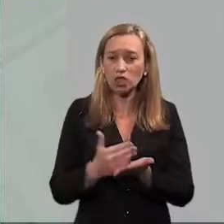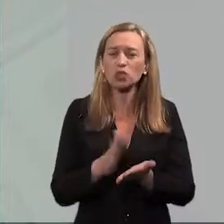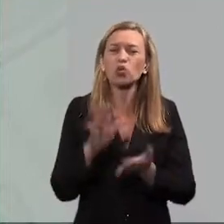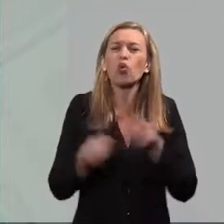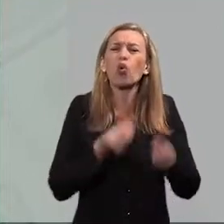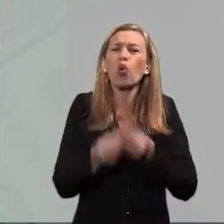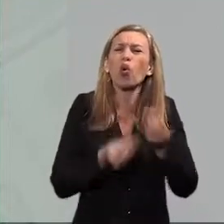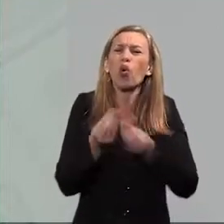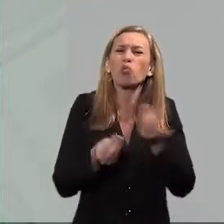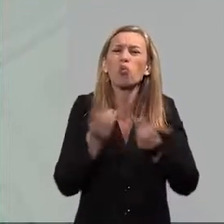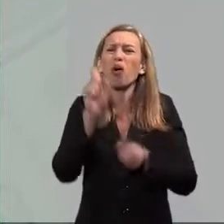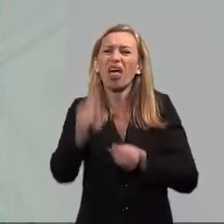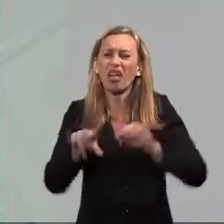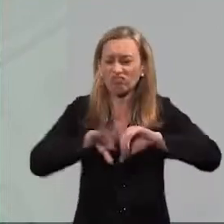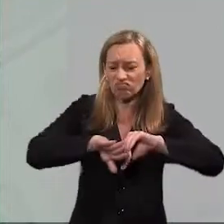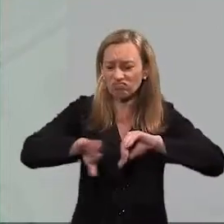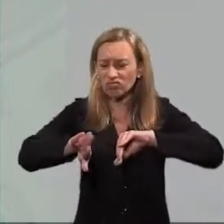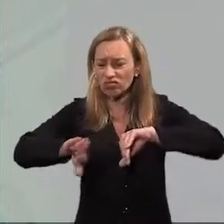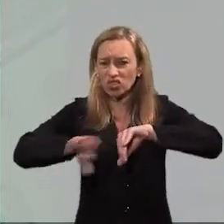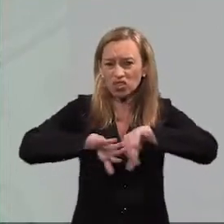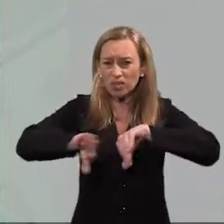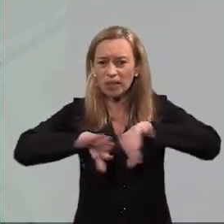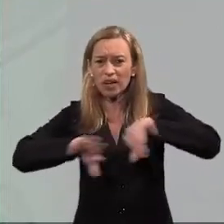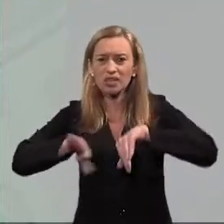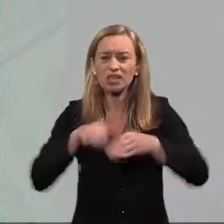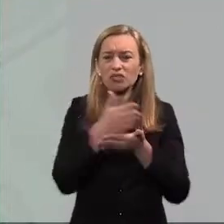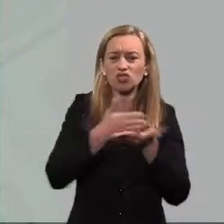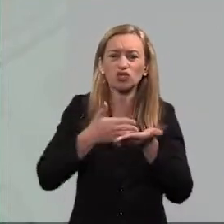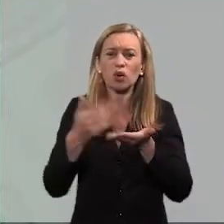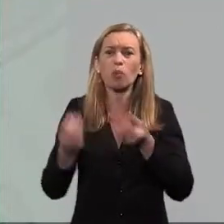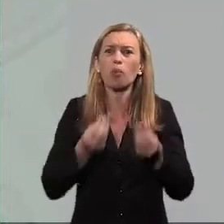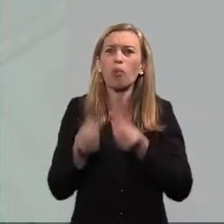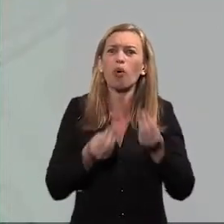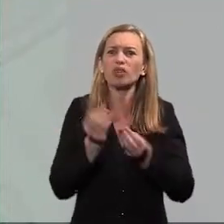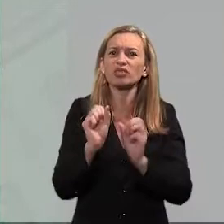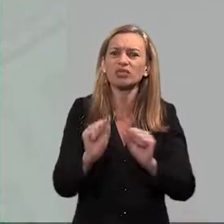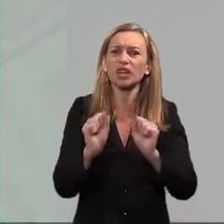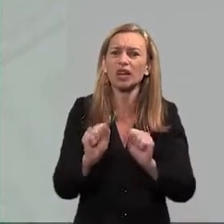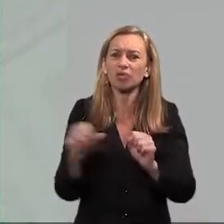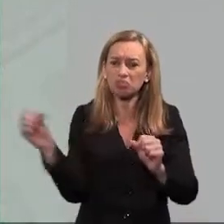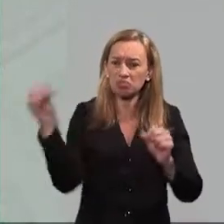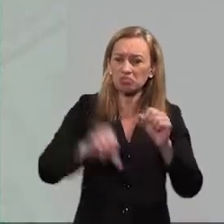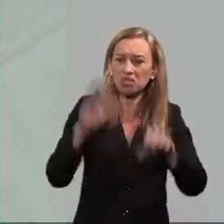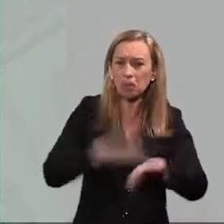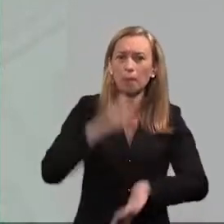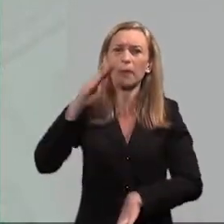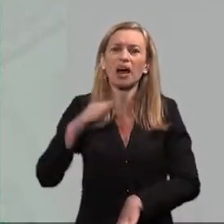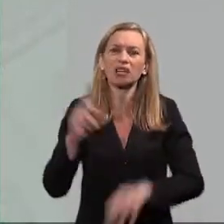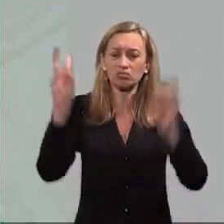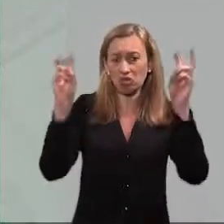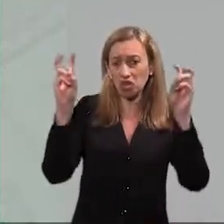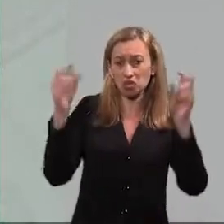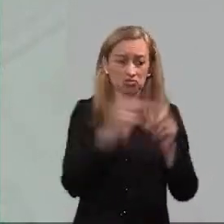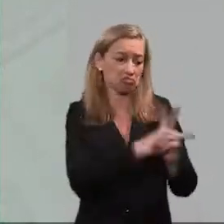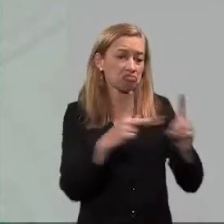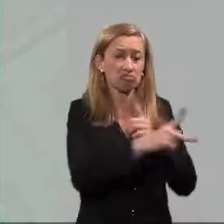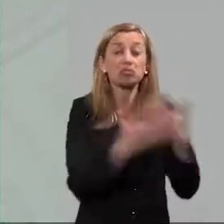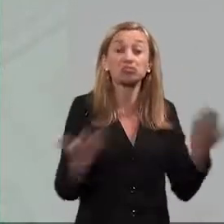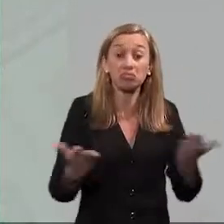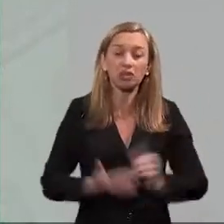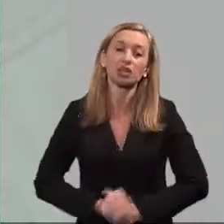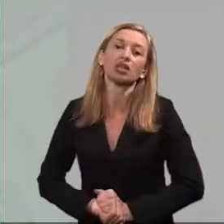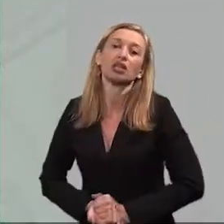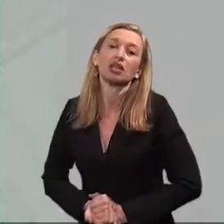superavitário. Como é que essa divisão pode ter agravado ainda mais a situação